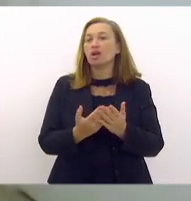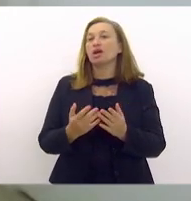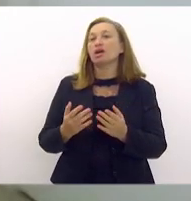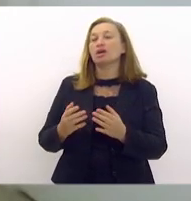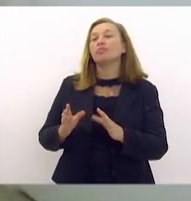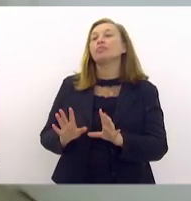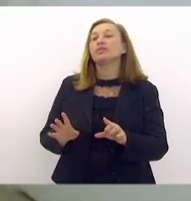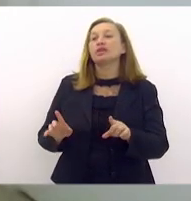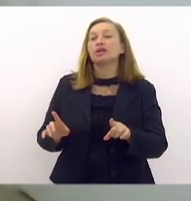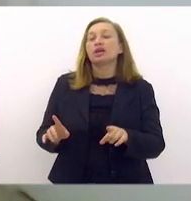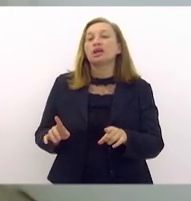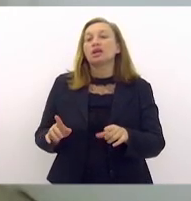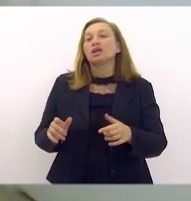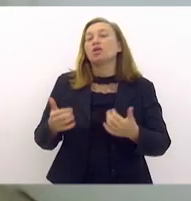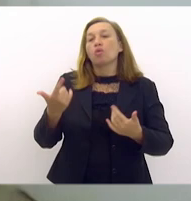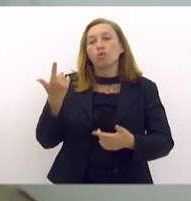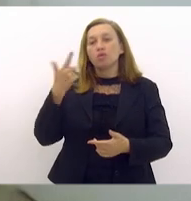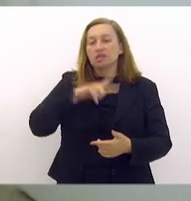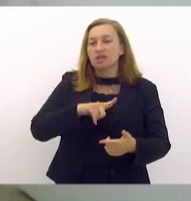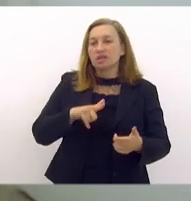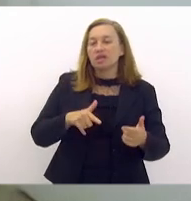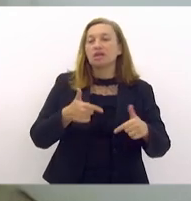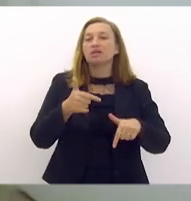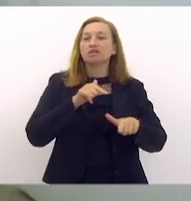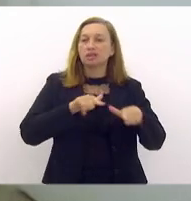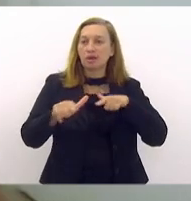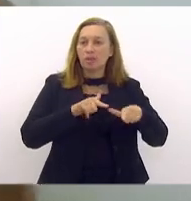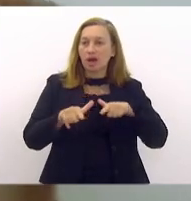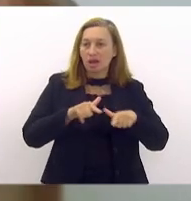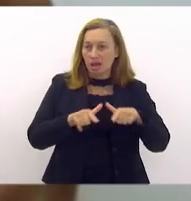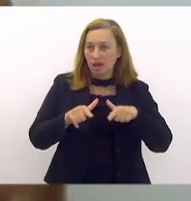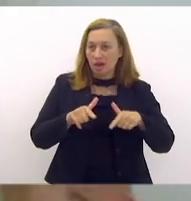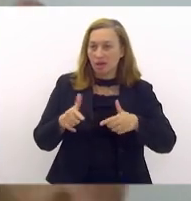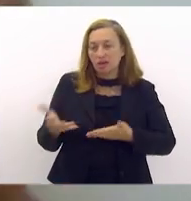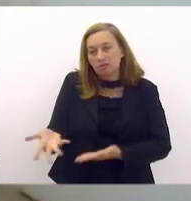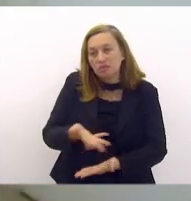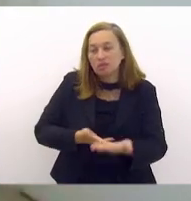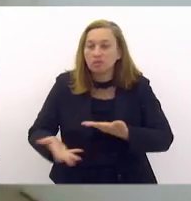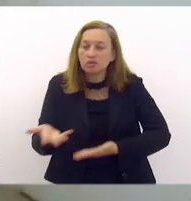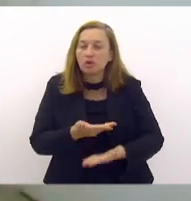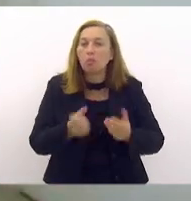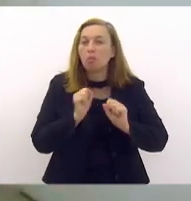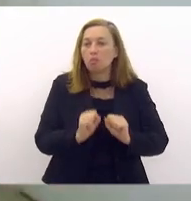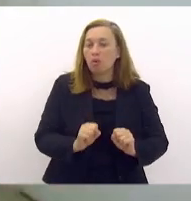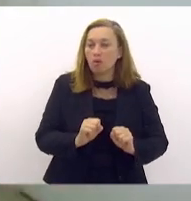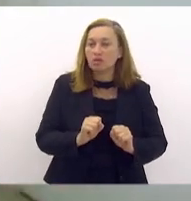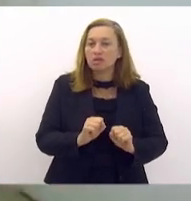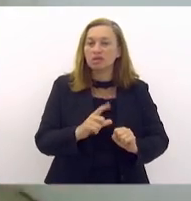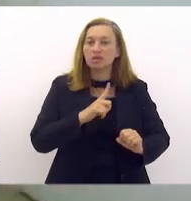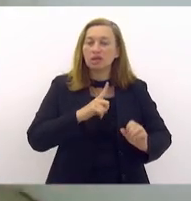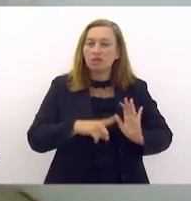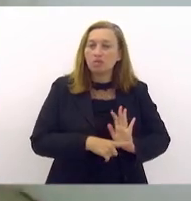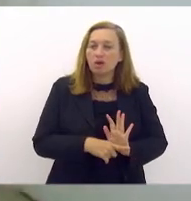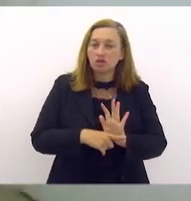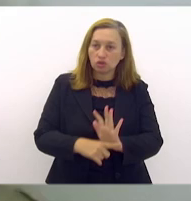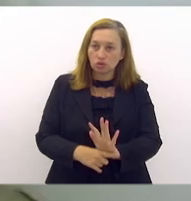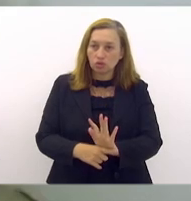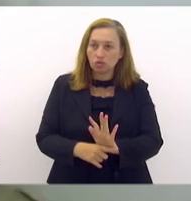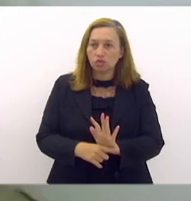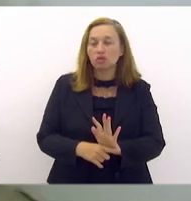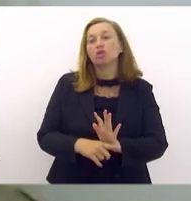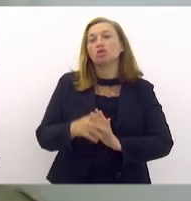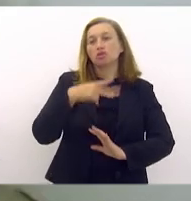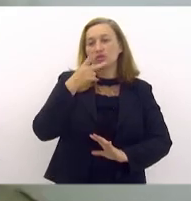forma articulada, de forma intersetorial, e que elas possam ter alguma intervenção questão, e aí eu estou falando